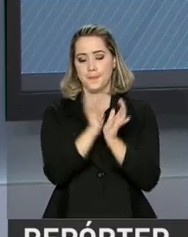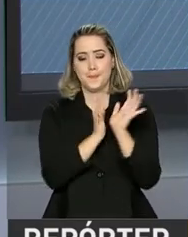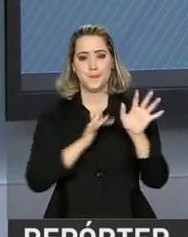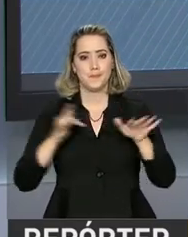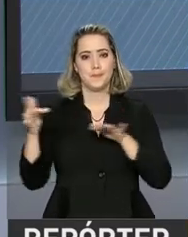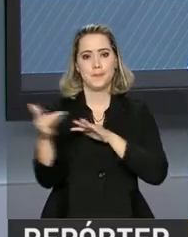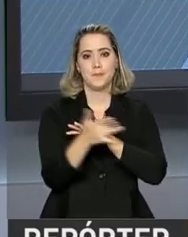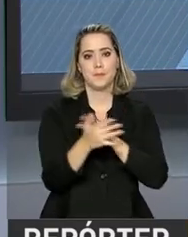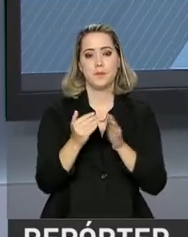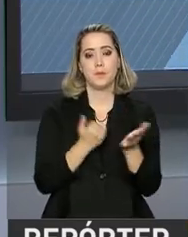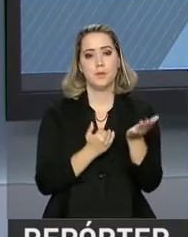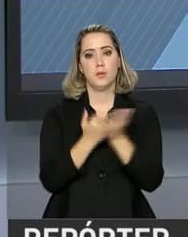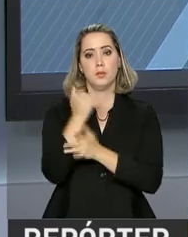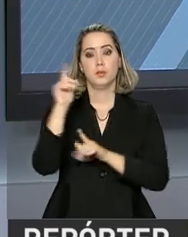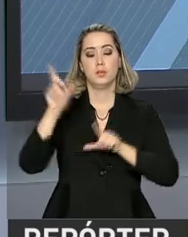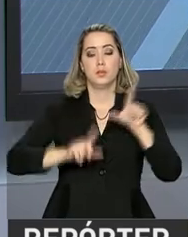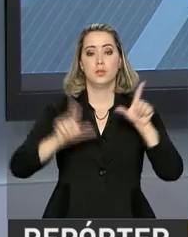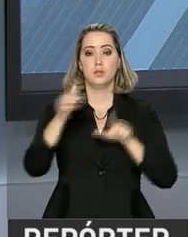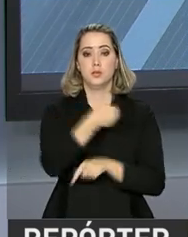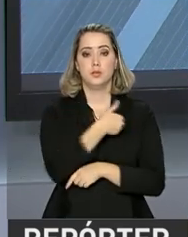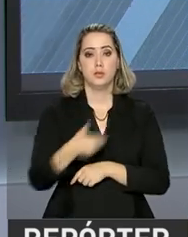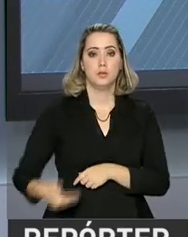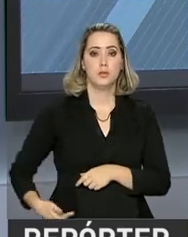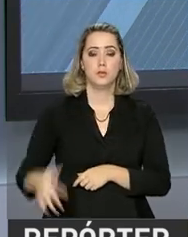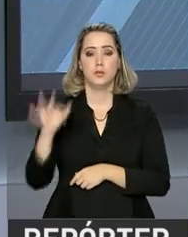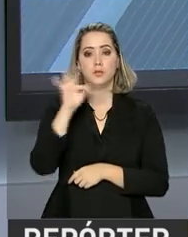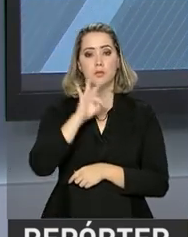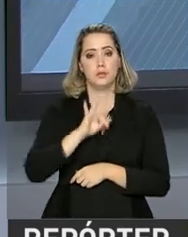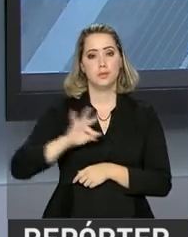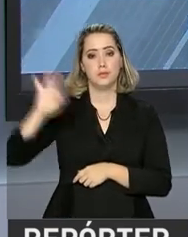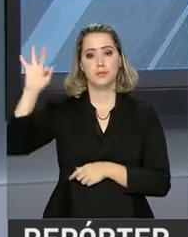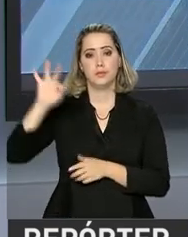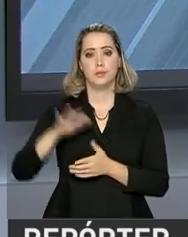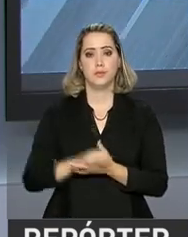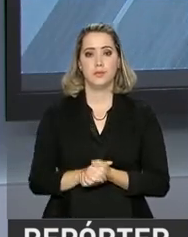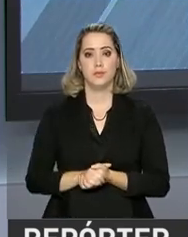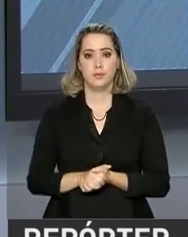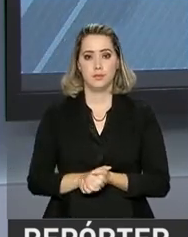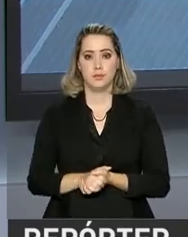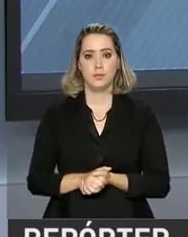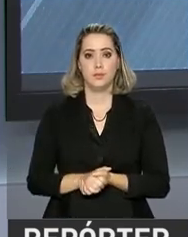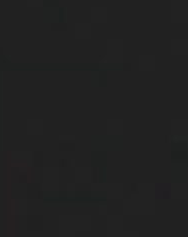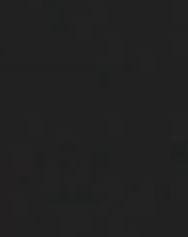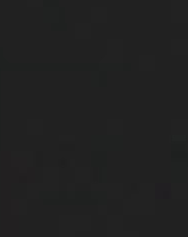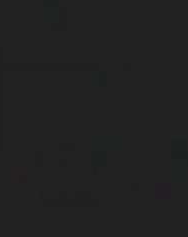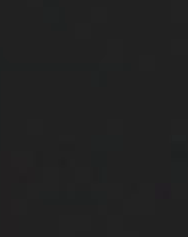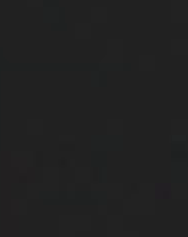em nossas redes sociais. Continue com a gente aqui na TV NBR, a TV do Governo Federal.